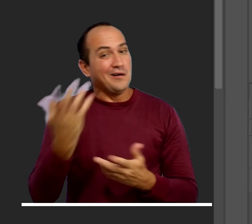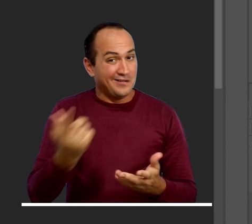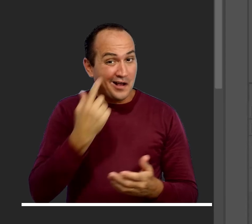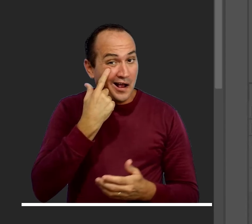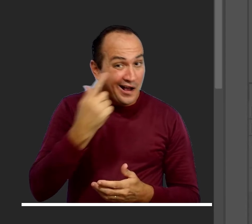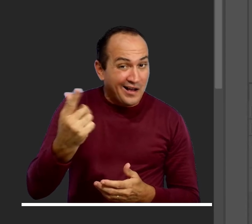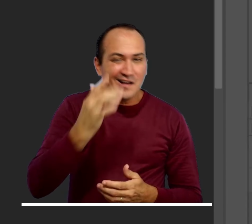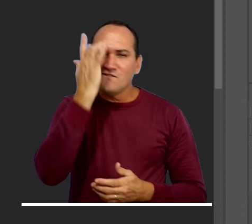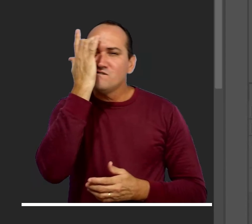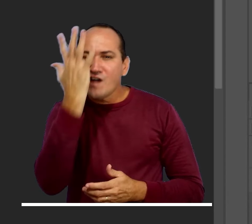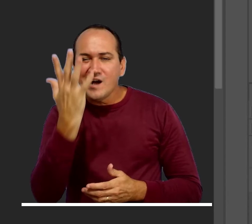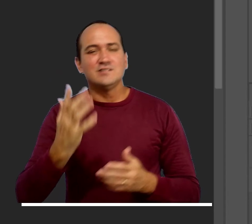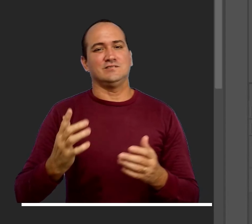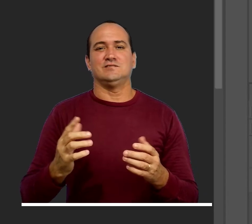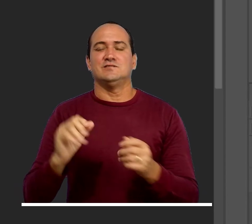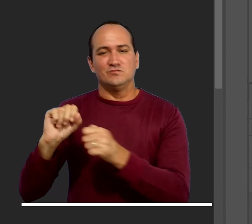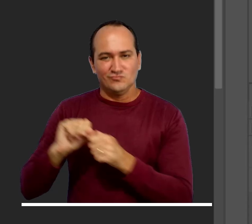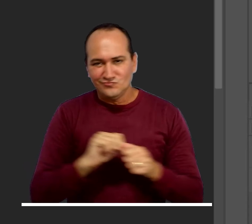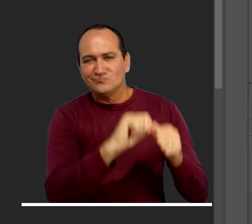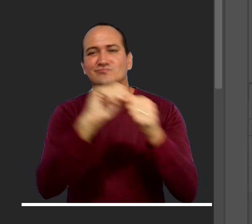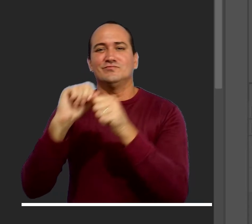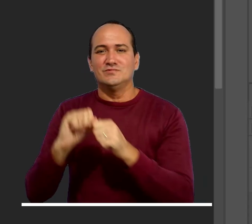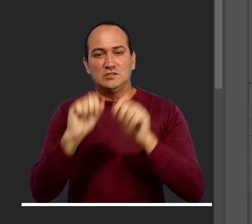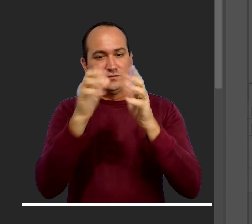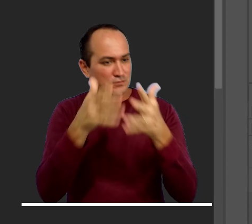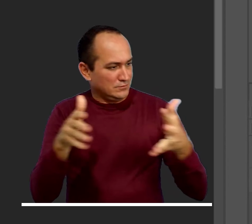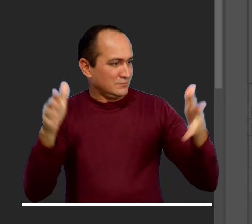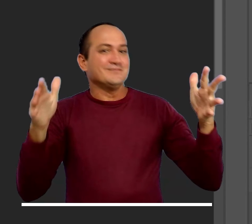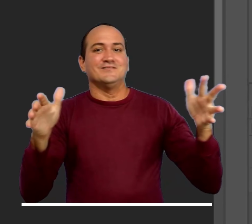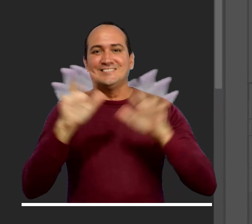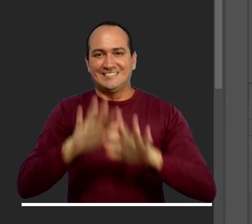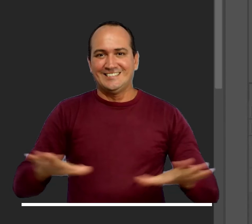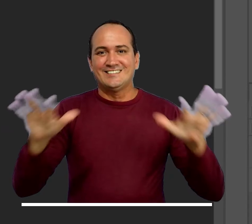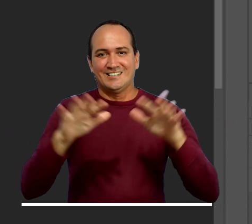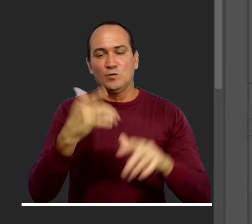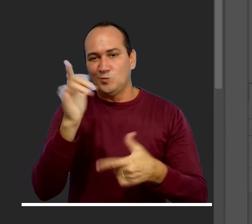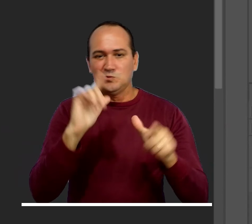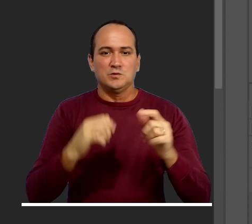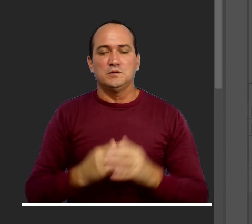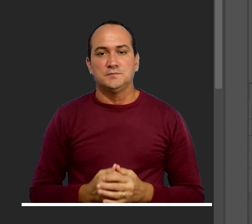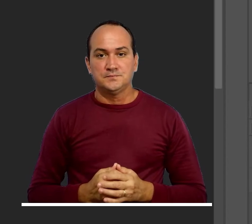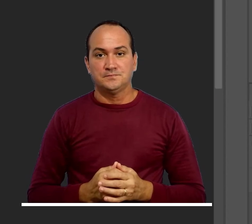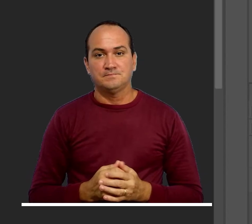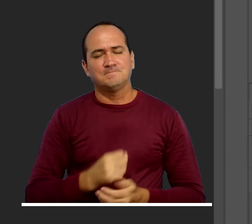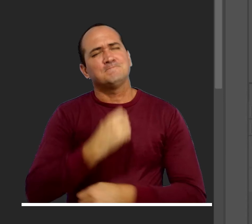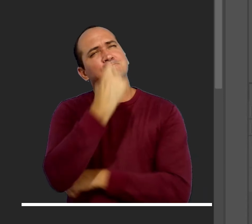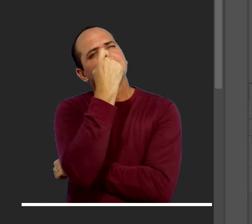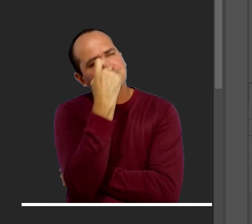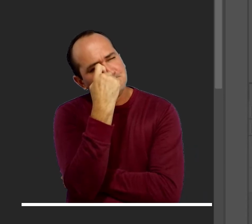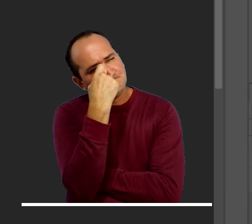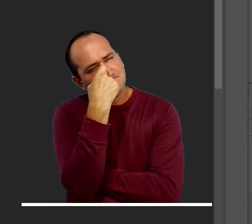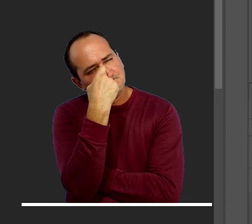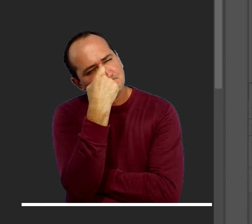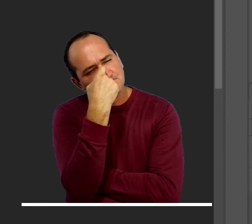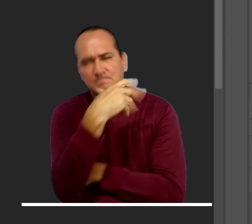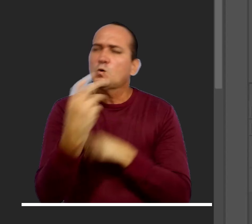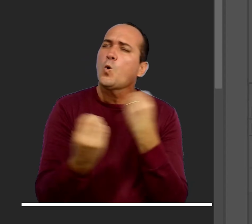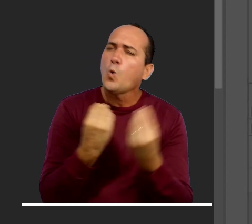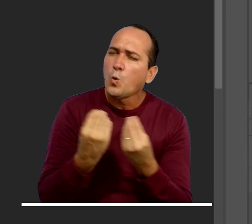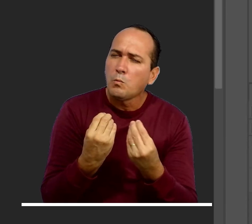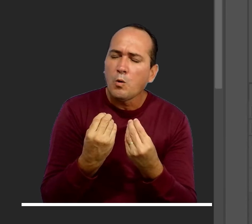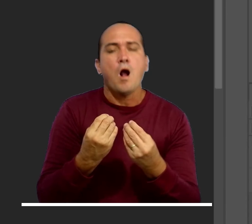bem fácil de você fazer extensão de cenário usando outras possibilidades também, tá? Então, para esse caso especificamente, eu vou criar aqui